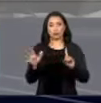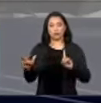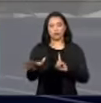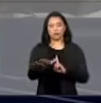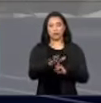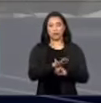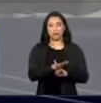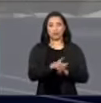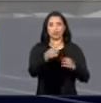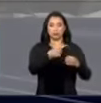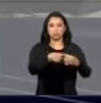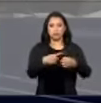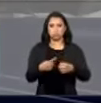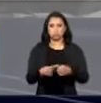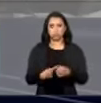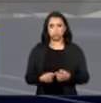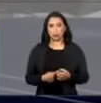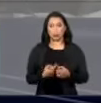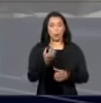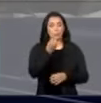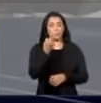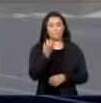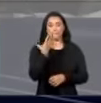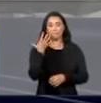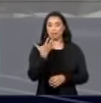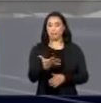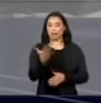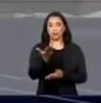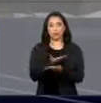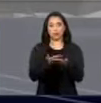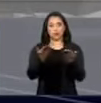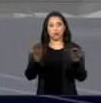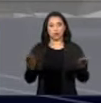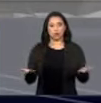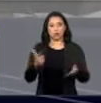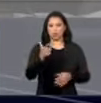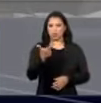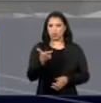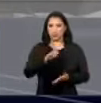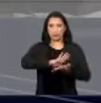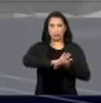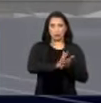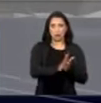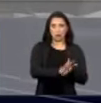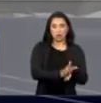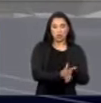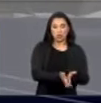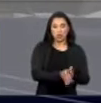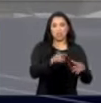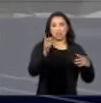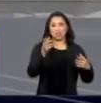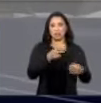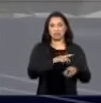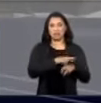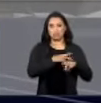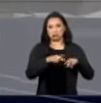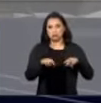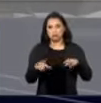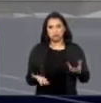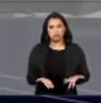e promover o bem de todos, sem preconceitos de origem, sexo, raça, cor,